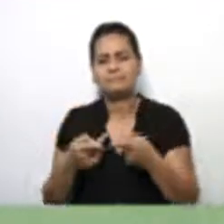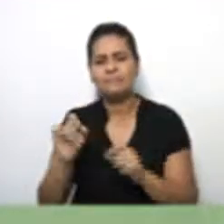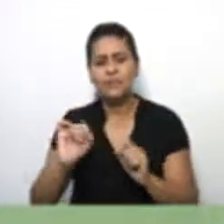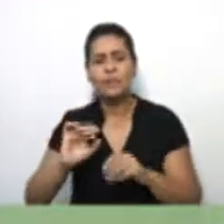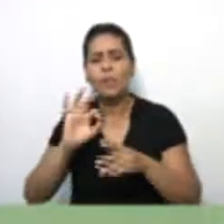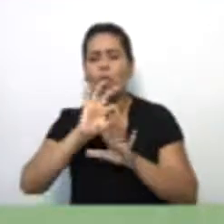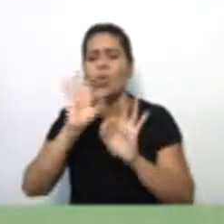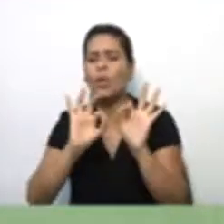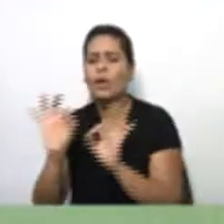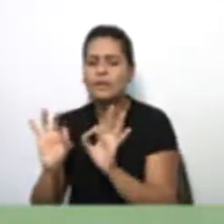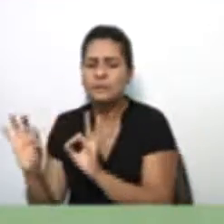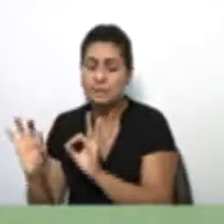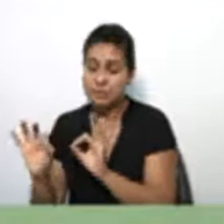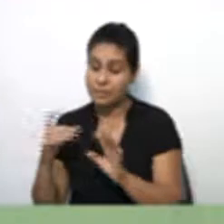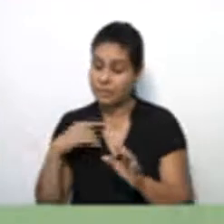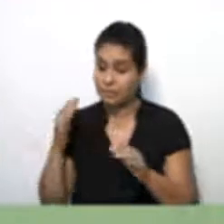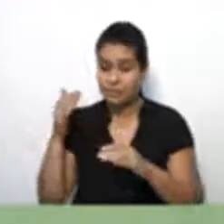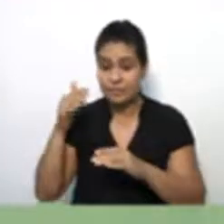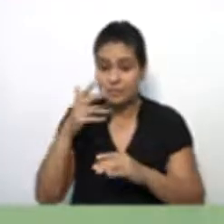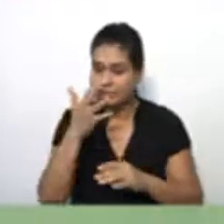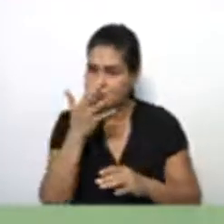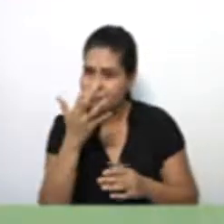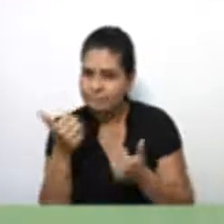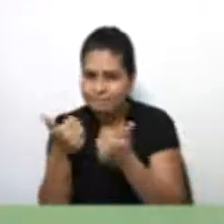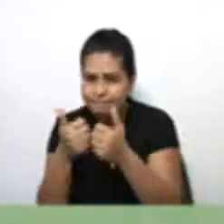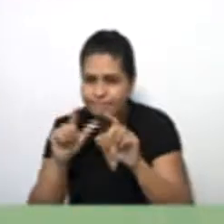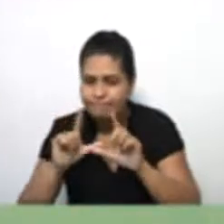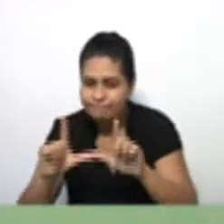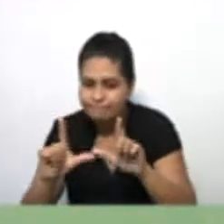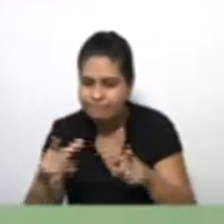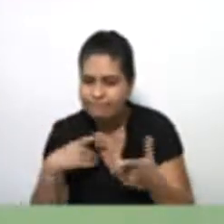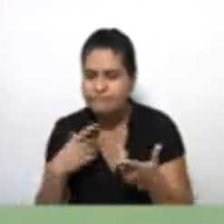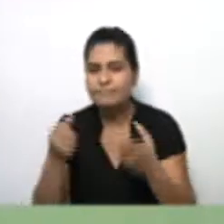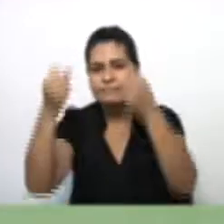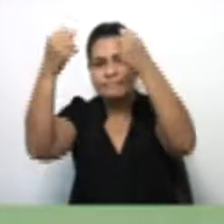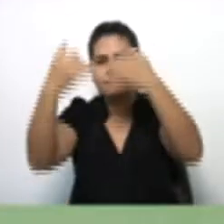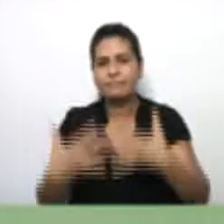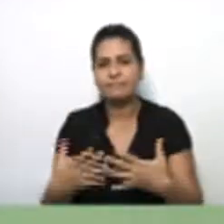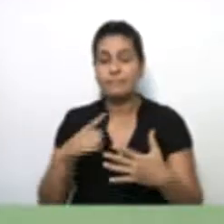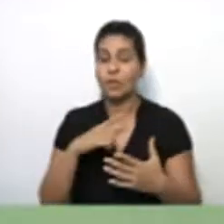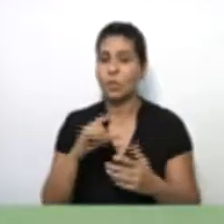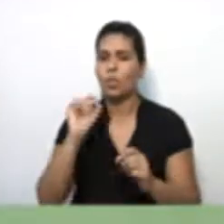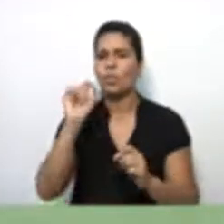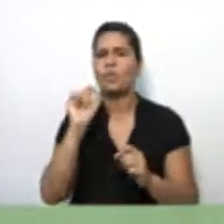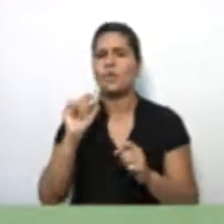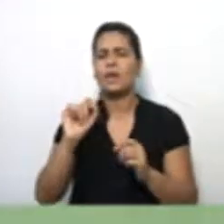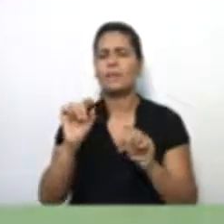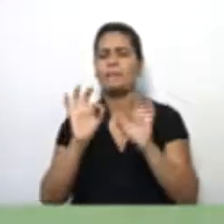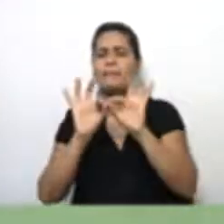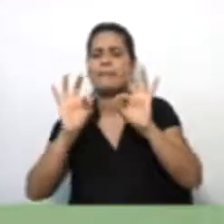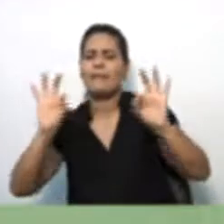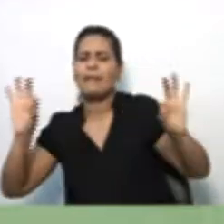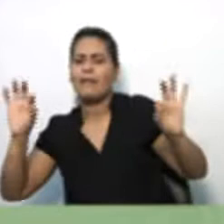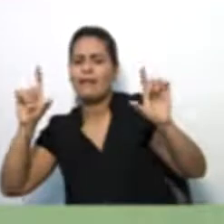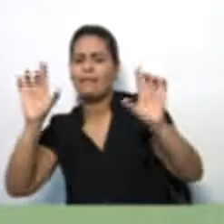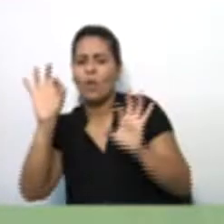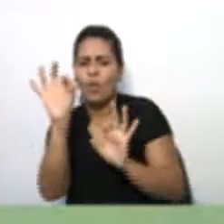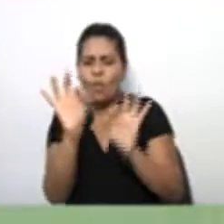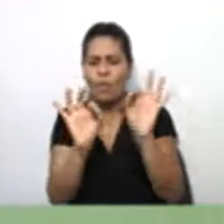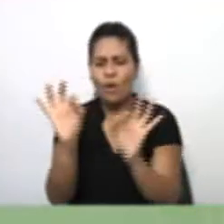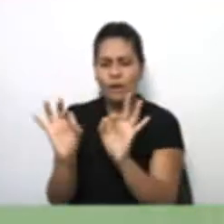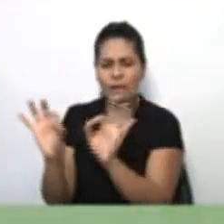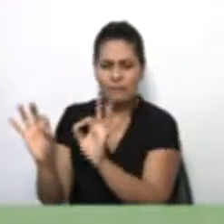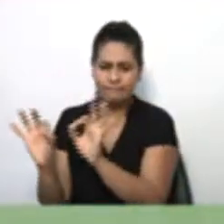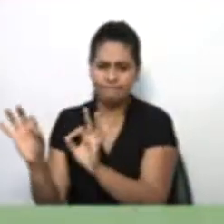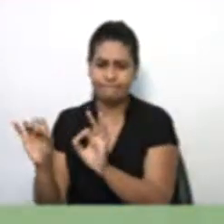nas organizações. Eu vou até aqui, ó, vou aqui para a telinha para mostrar para vocês o seguinte. Antes de conceituar aqui, ó, a palavrinha organizações,